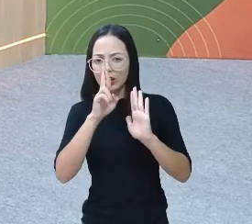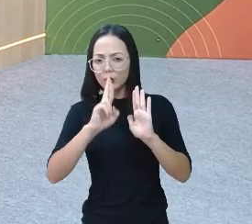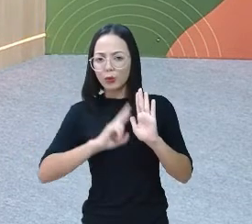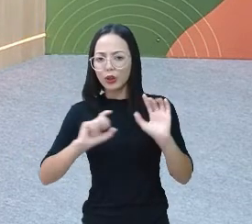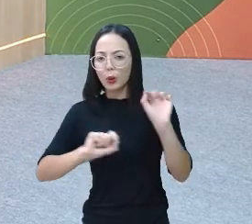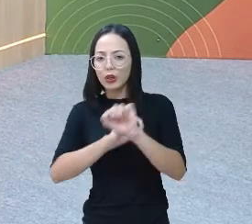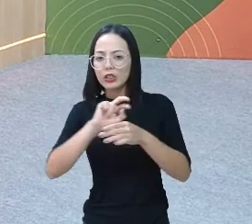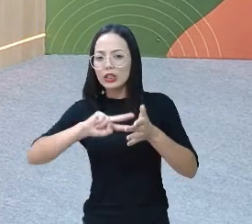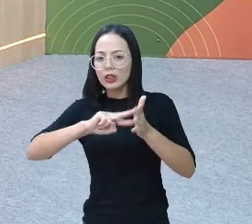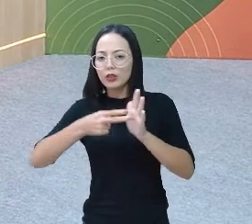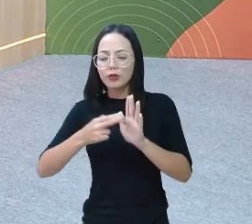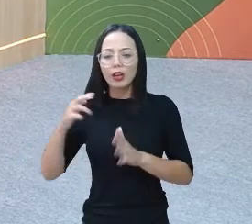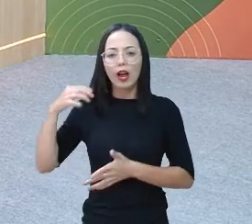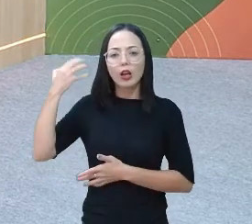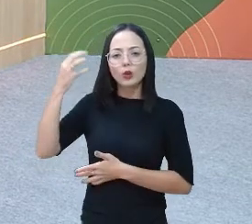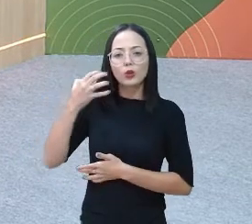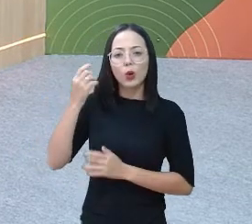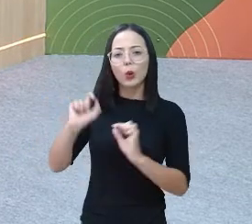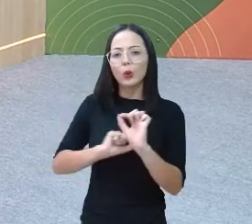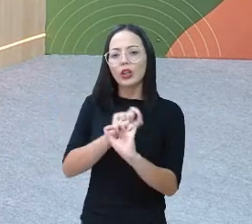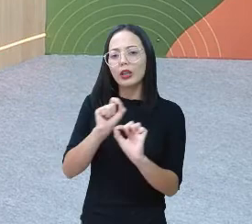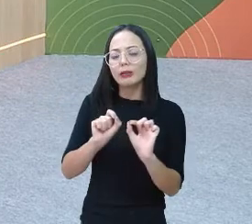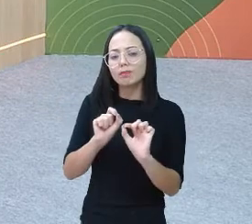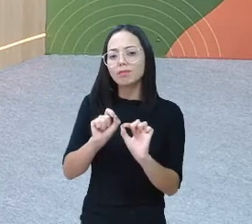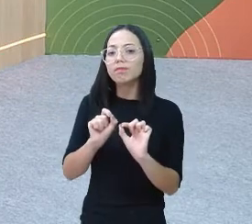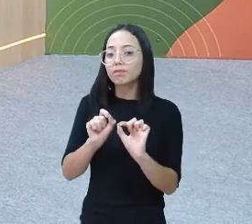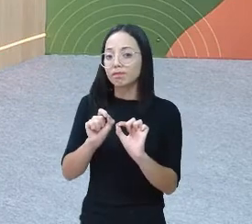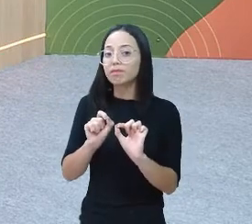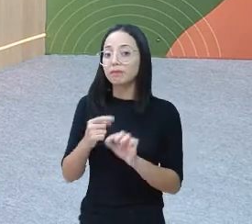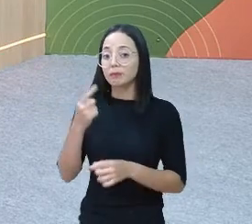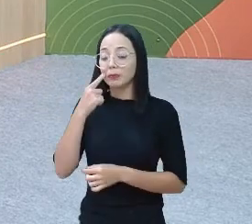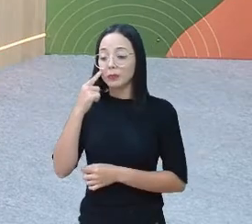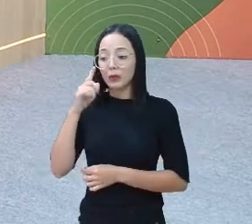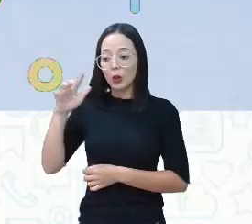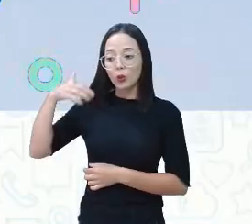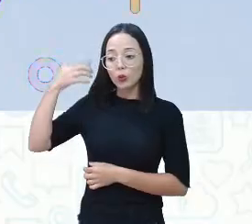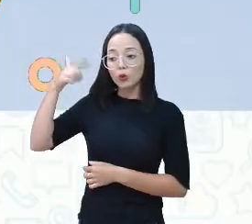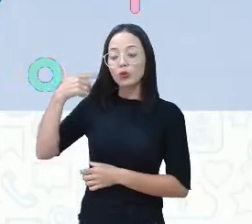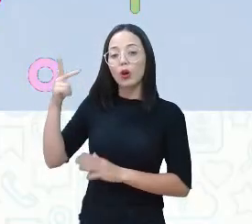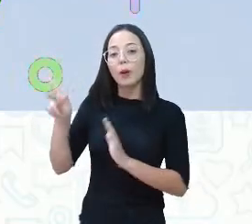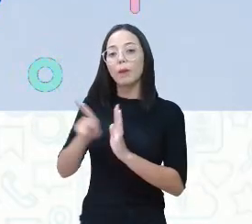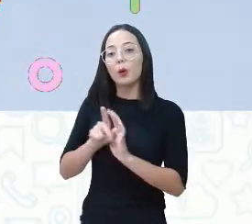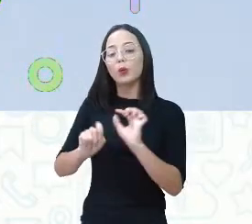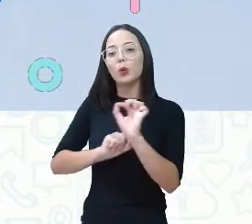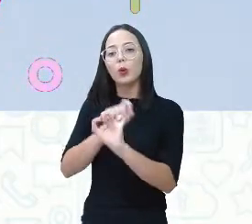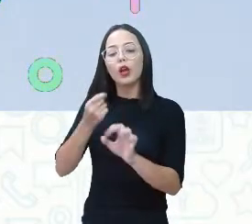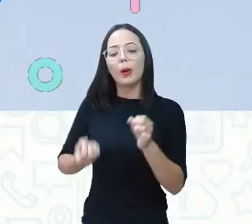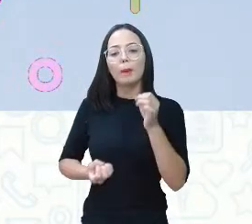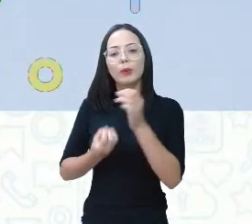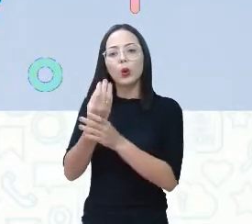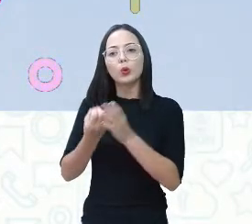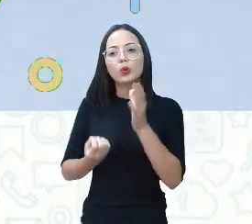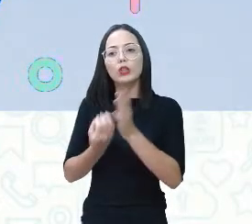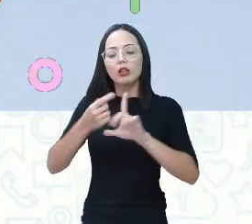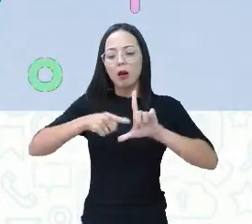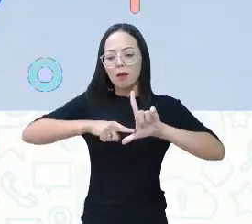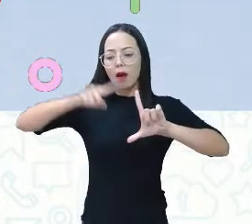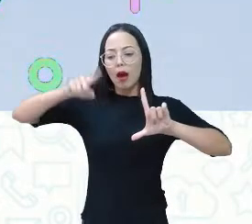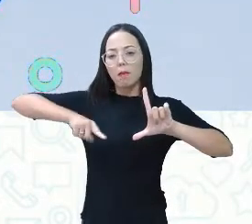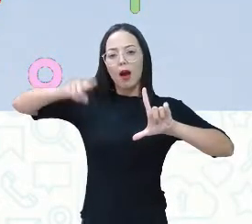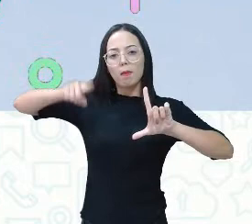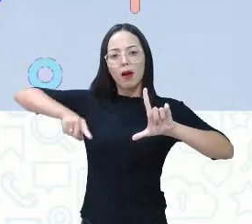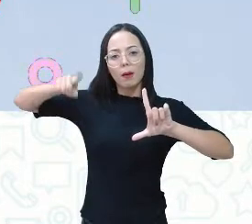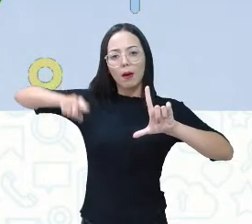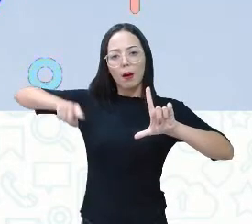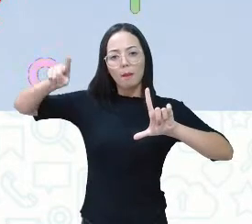que é som? O que é essa propriedade? Bom, o som é uma onda produzida por uma vibração